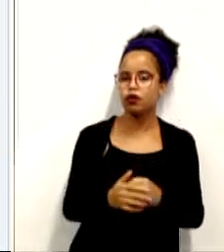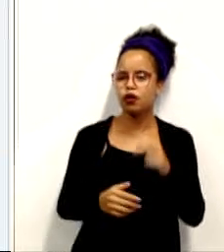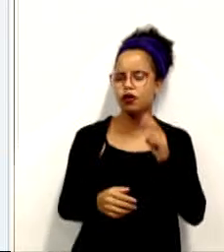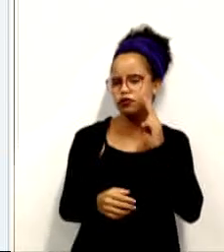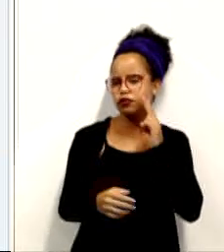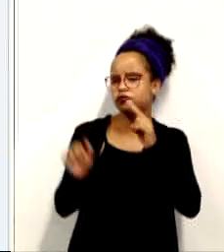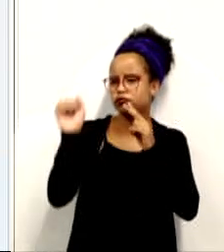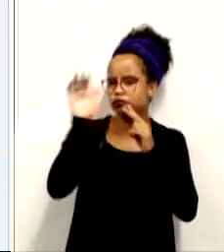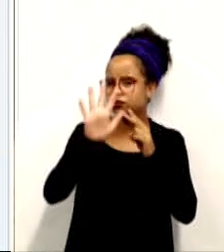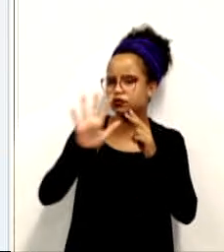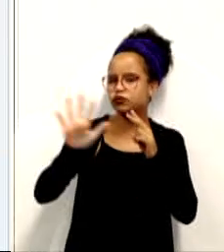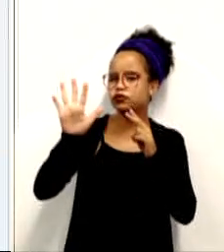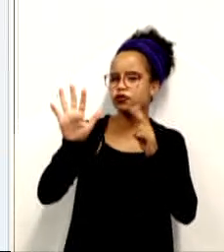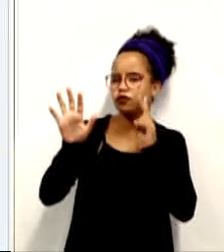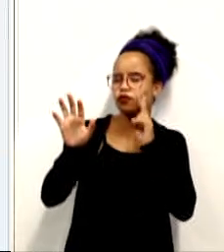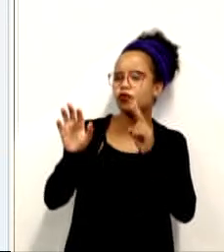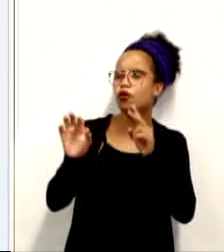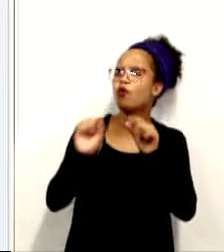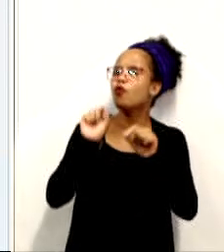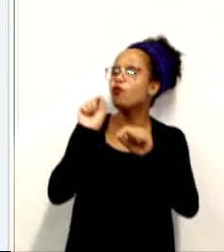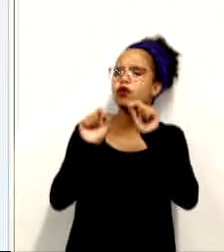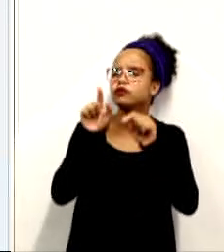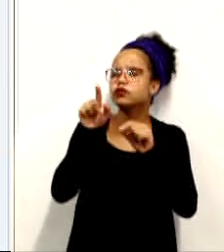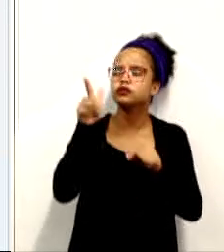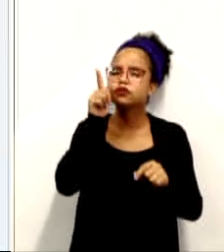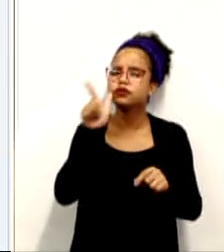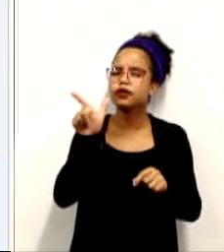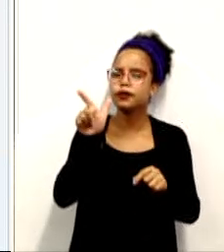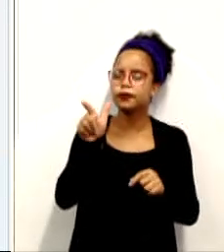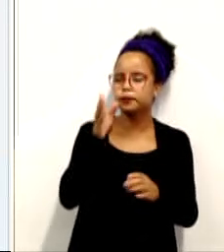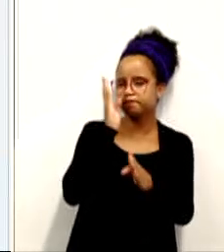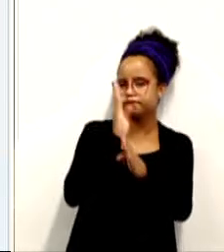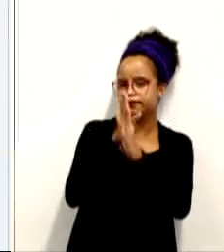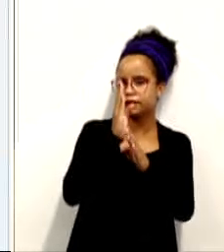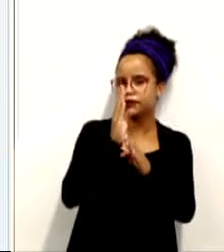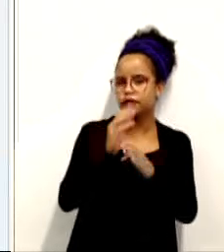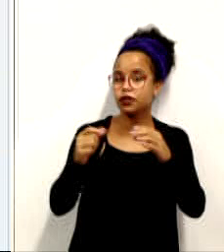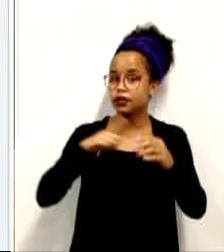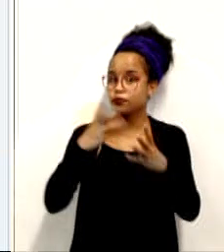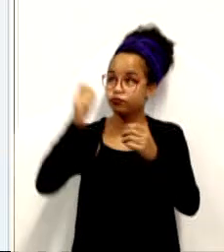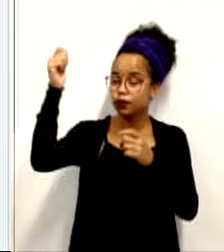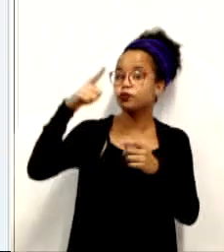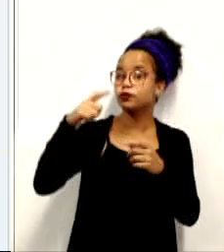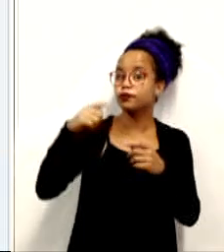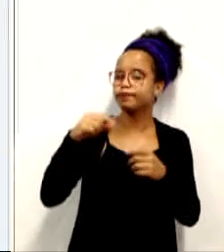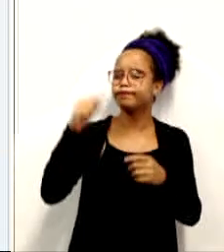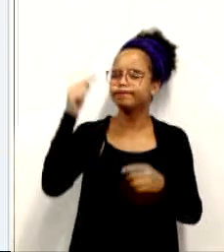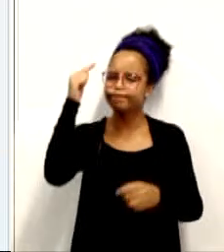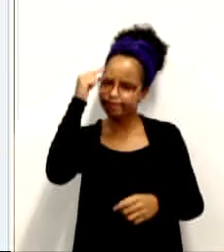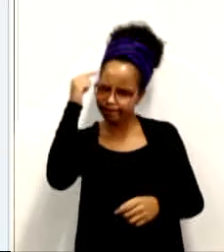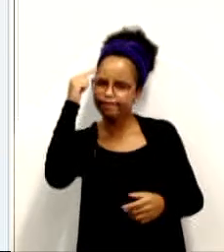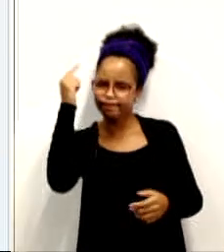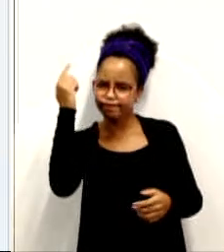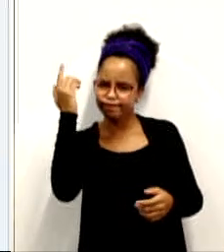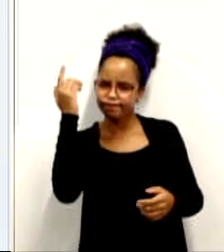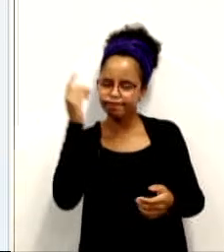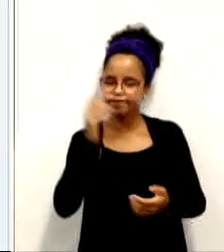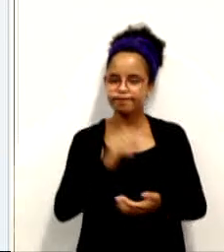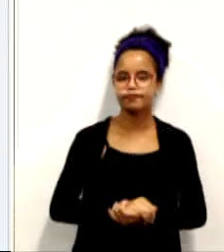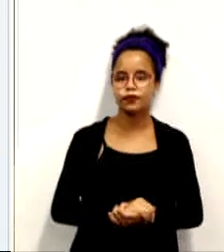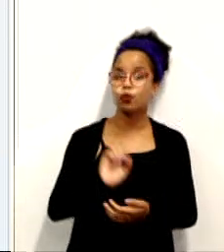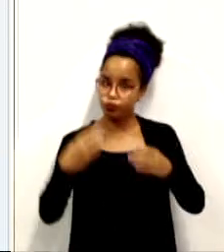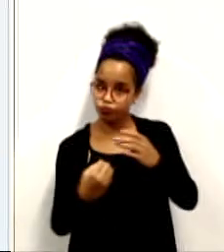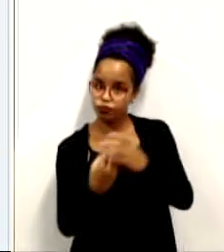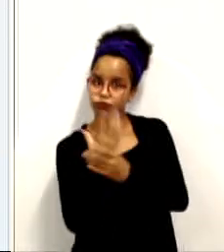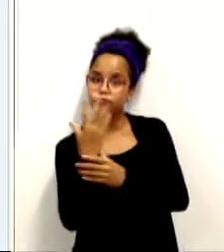você consegue identificar que é uma planta que se desenvolve com muita luz? Vamos pensar? Né? Outras plantas, elas